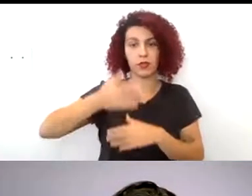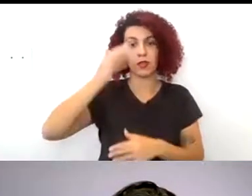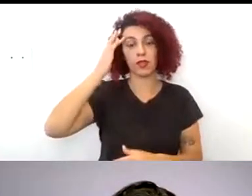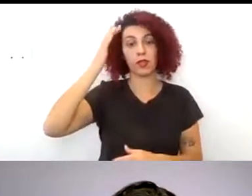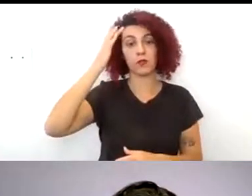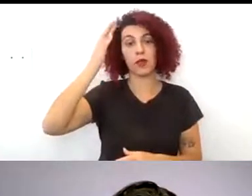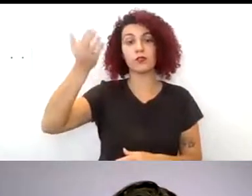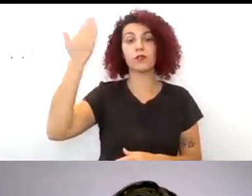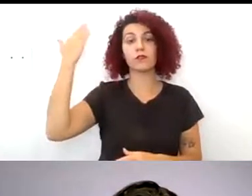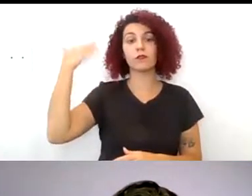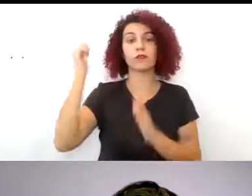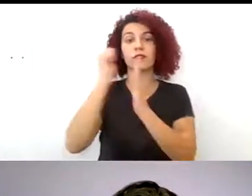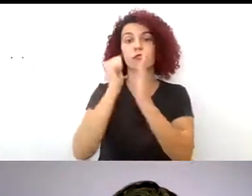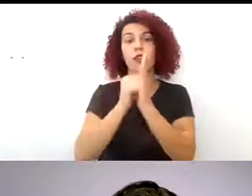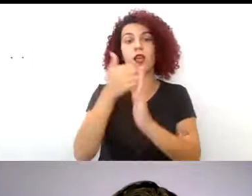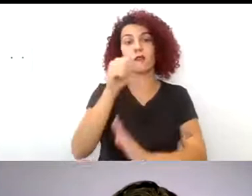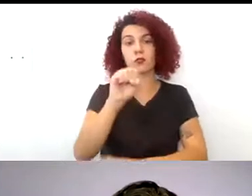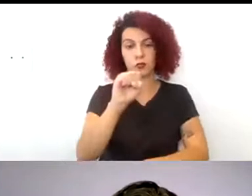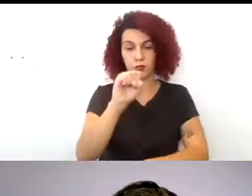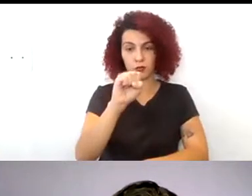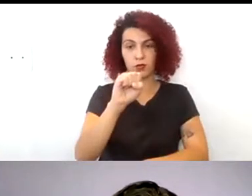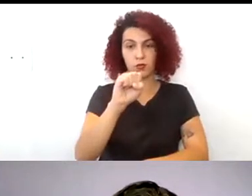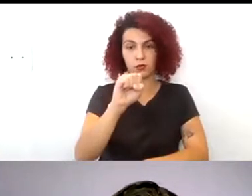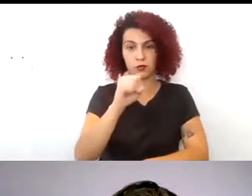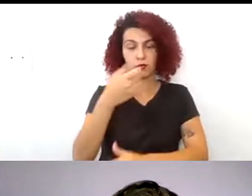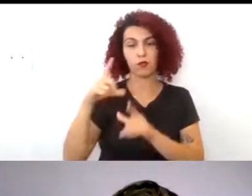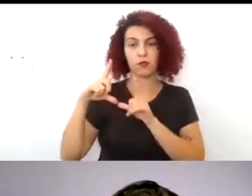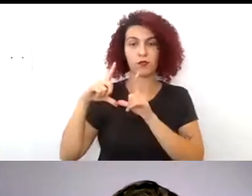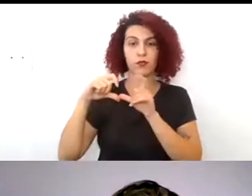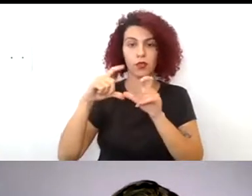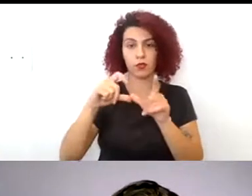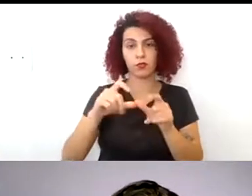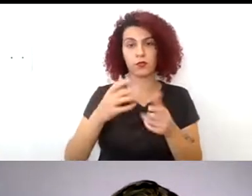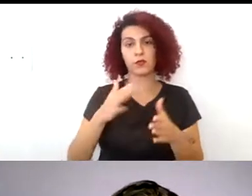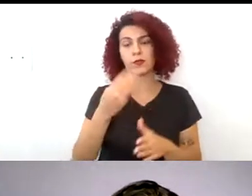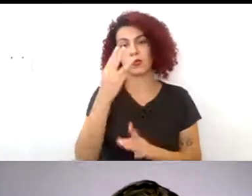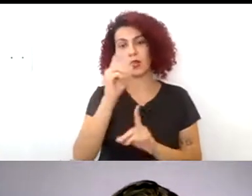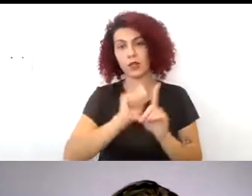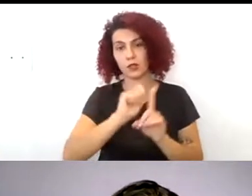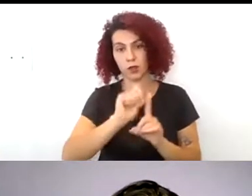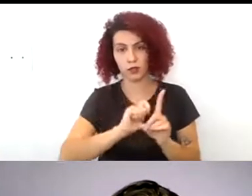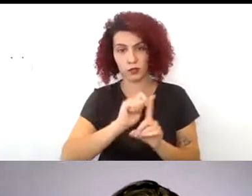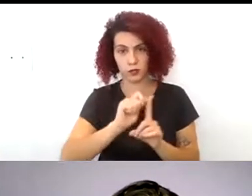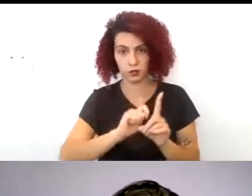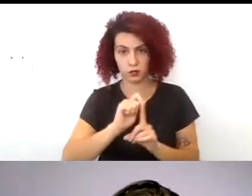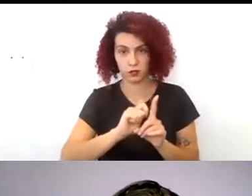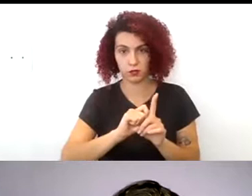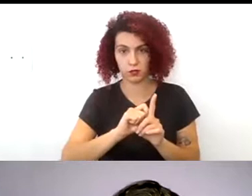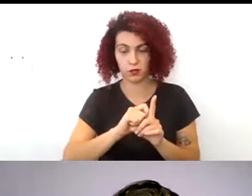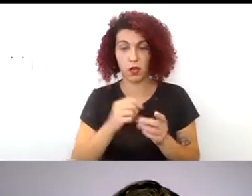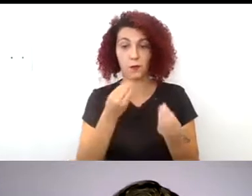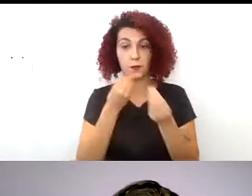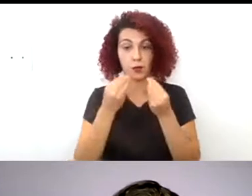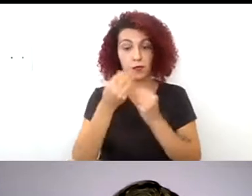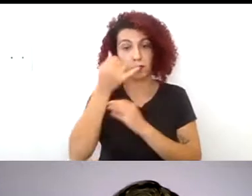sozinho passaram três meses aqui então passava esse tempo inteiro viajando chegava aqui ficava três meses e para alimentar o gado